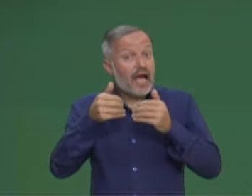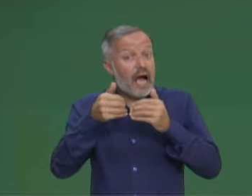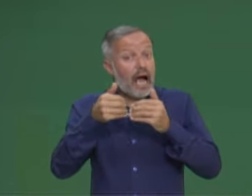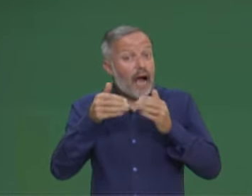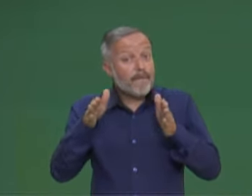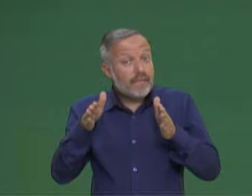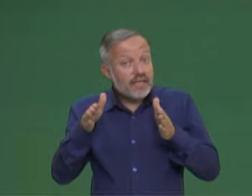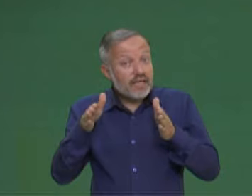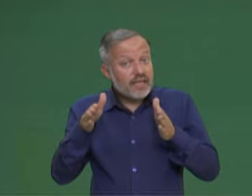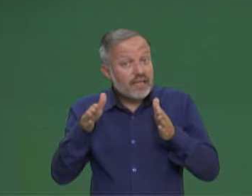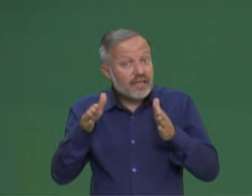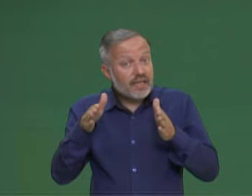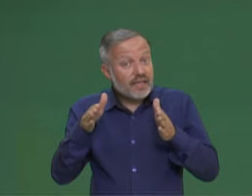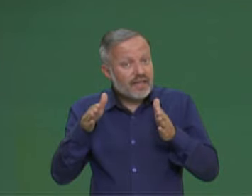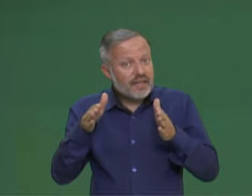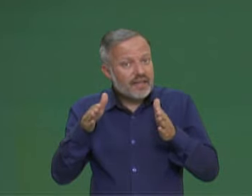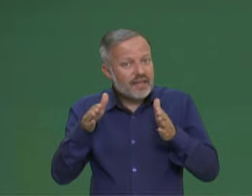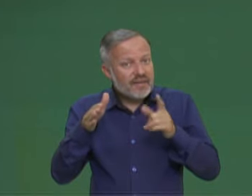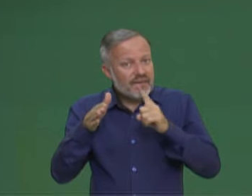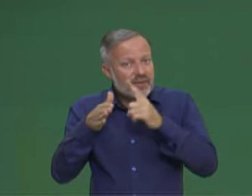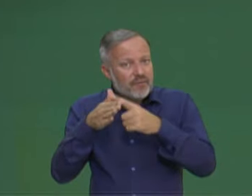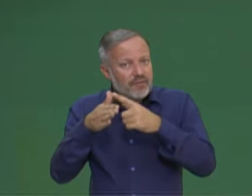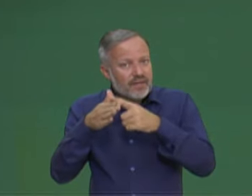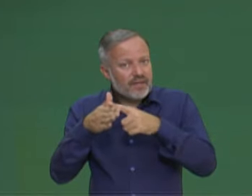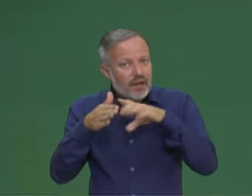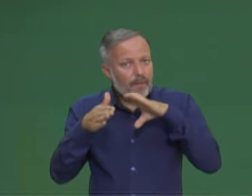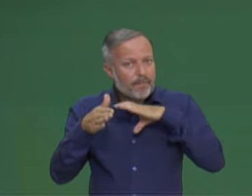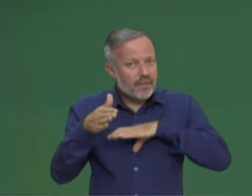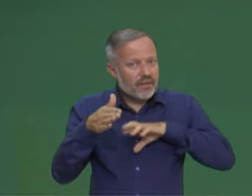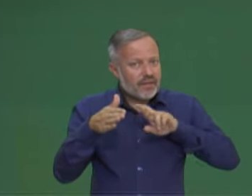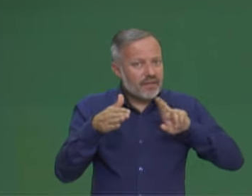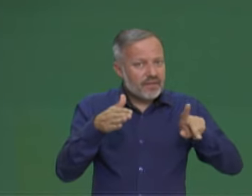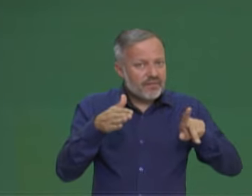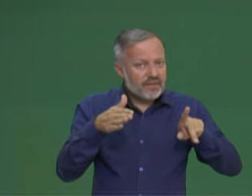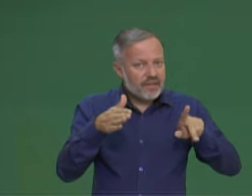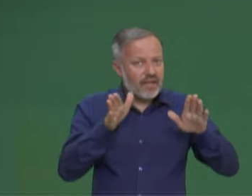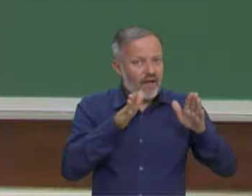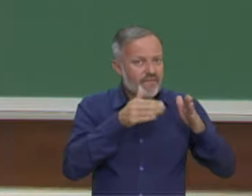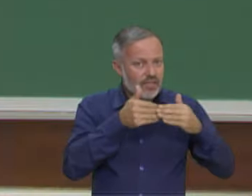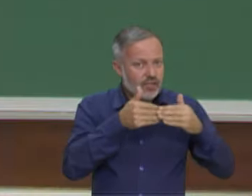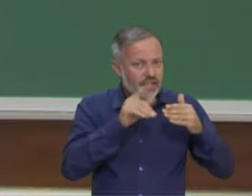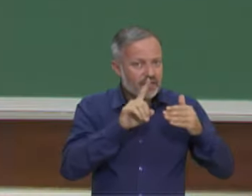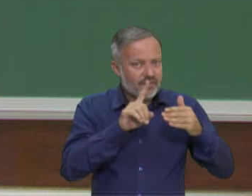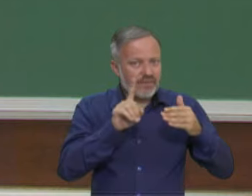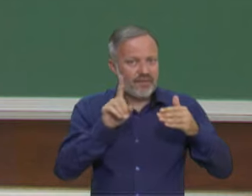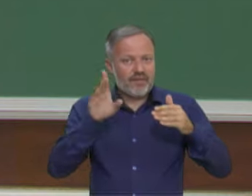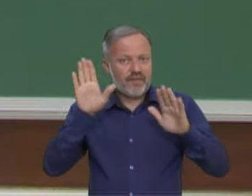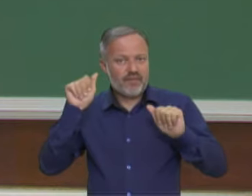vai fechar? O seu mesmo. Por isso a importância da publicidade, certo?